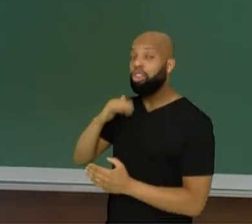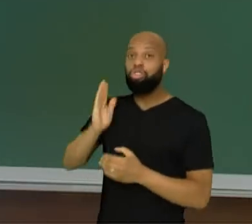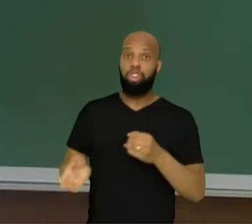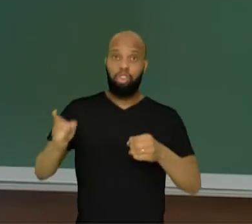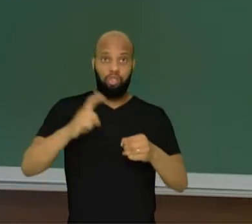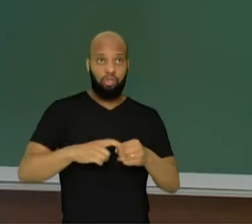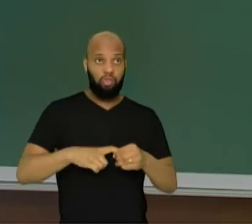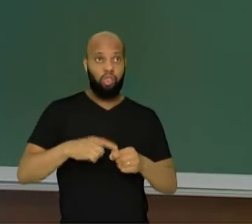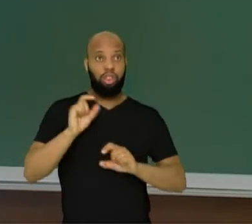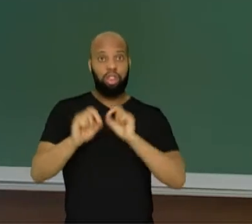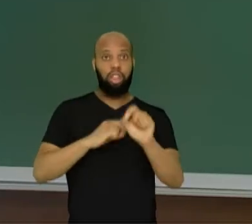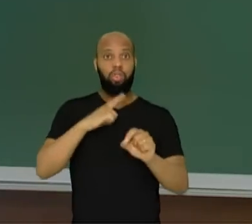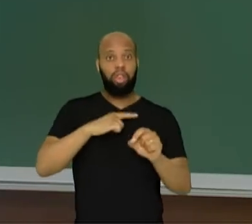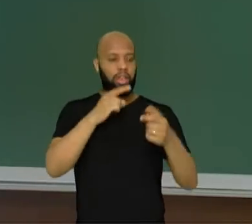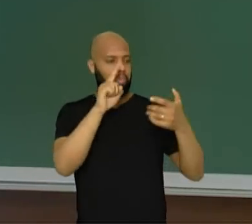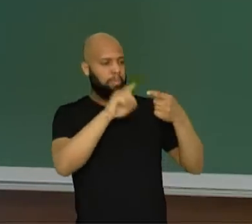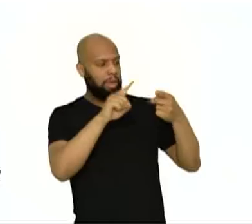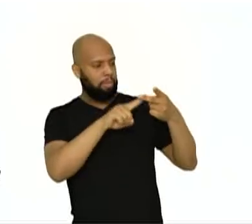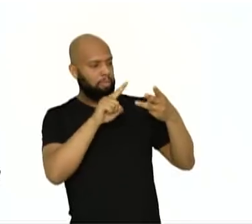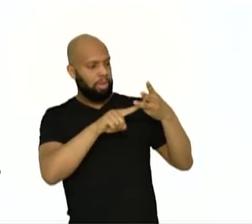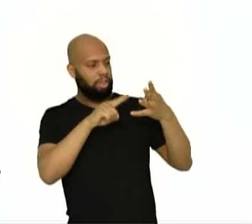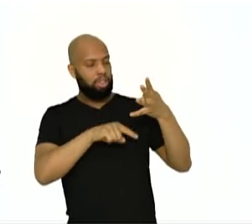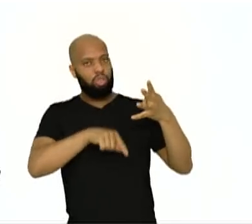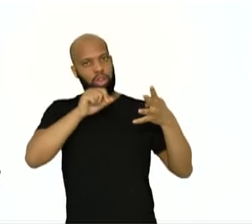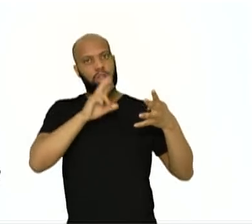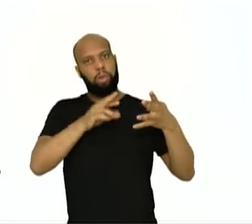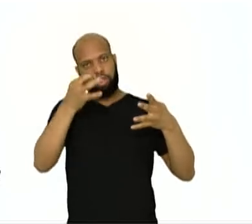pouco eu volto com as alternativas.